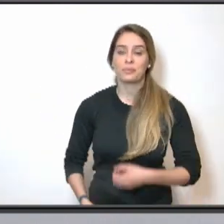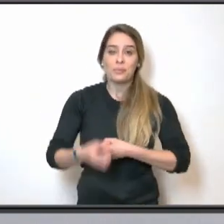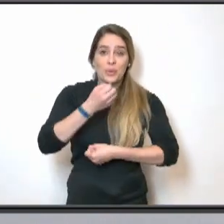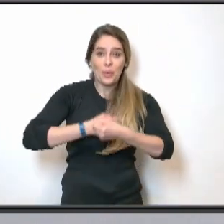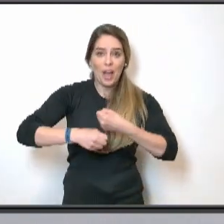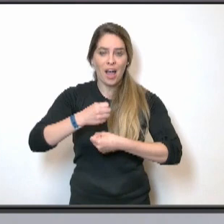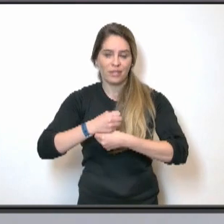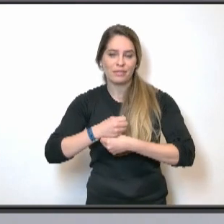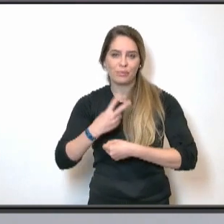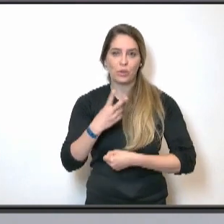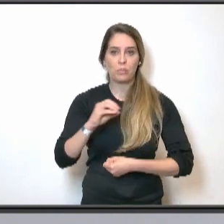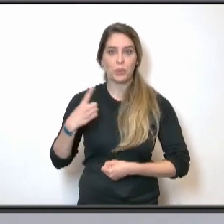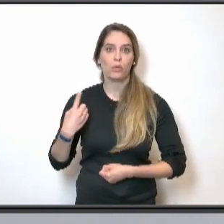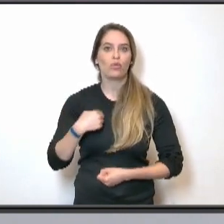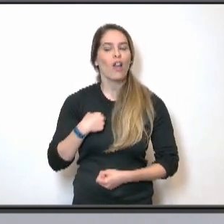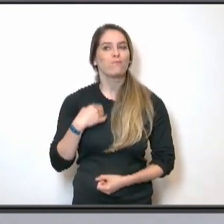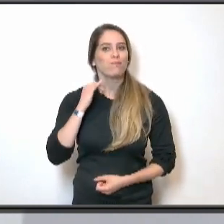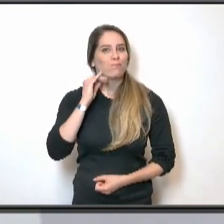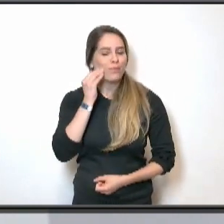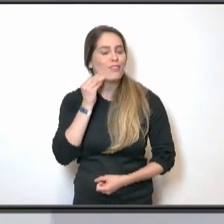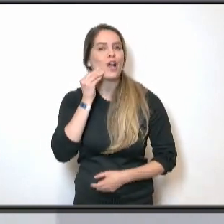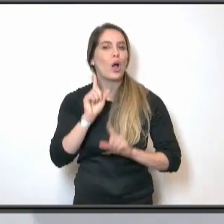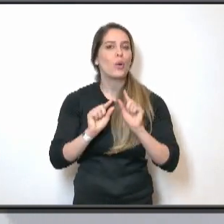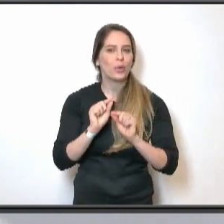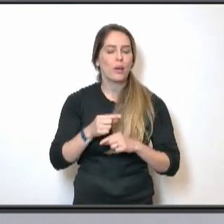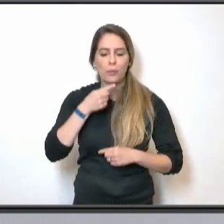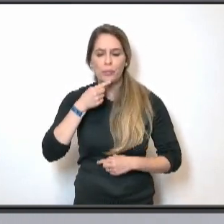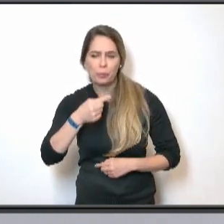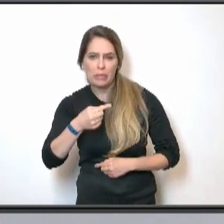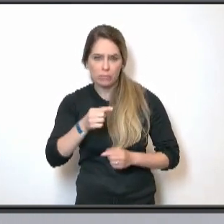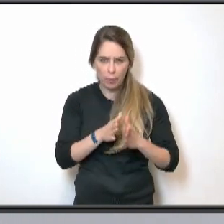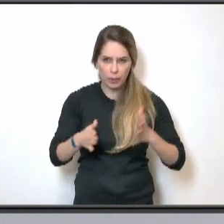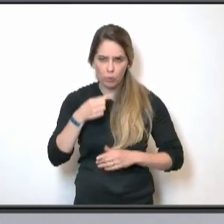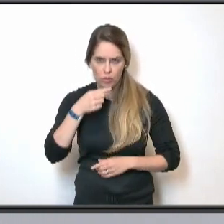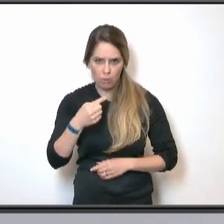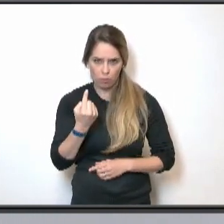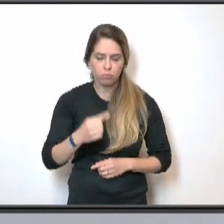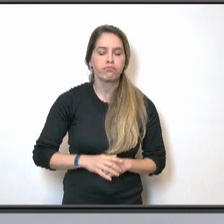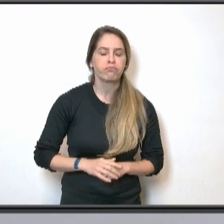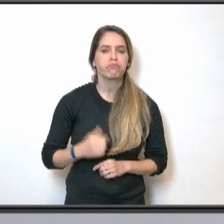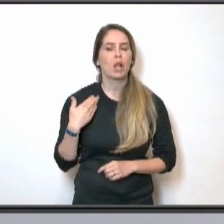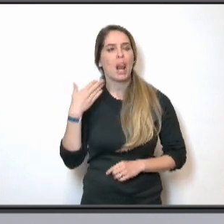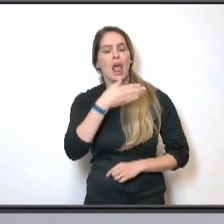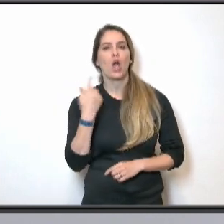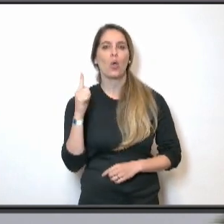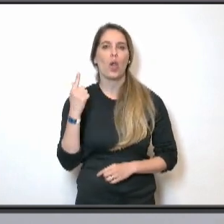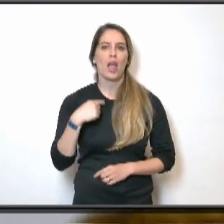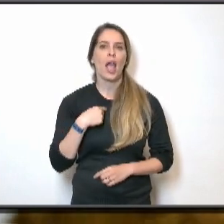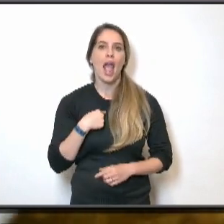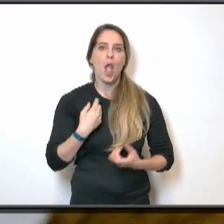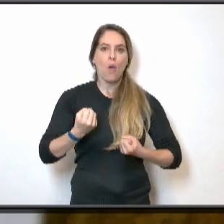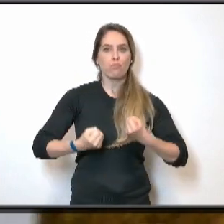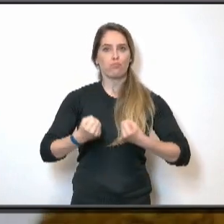privilégio pessoal. Durante uma semana, em função de uma série de eventos em Goiânia, eu fui o motorista do Dr.